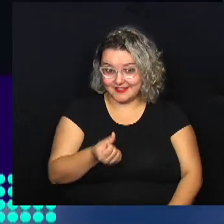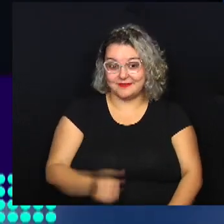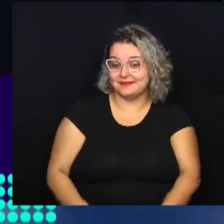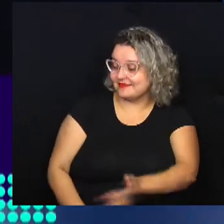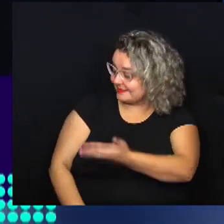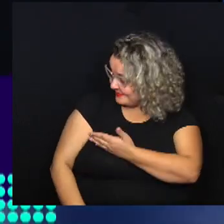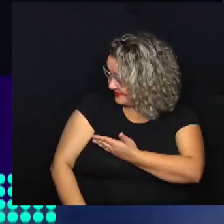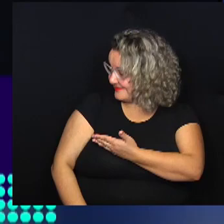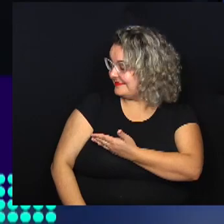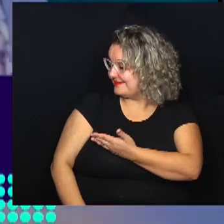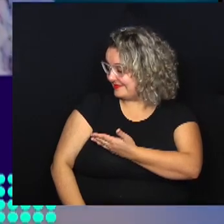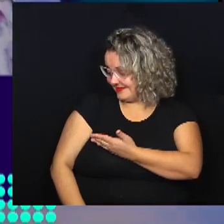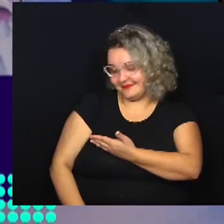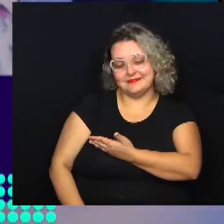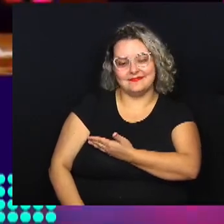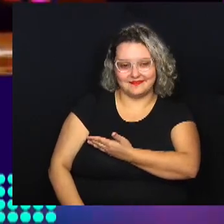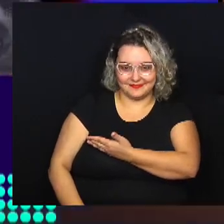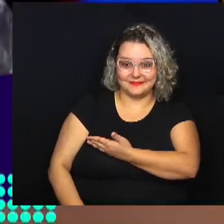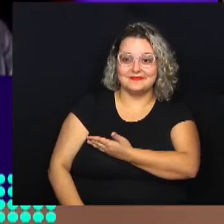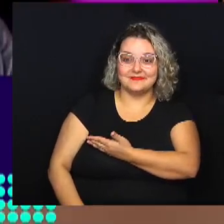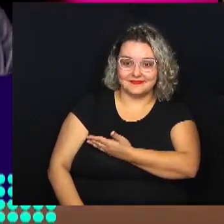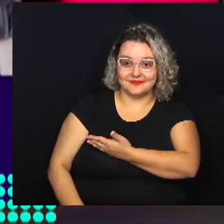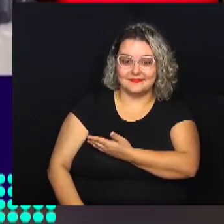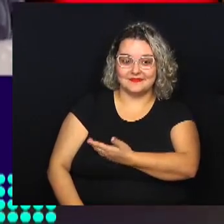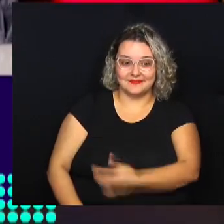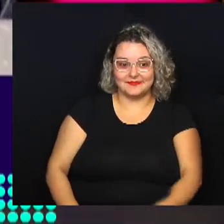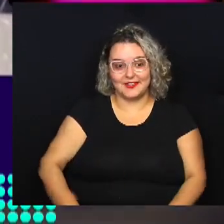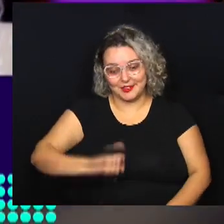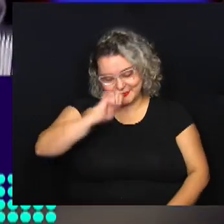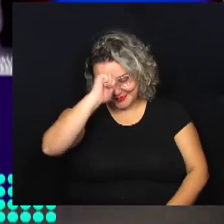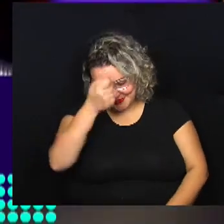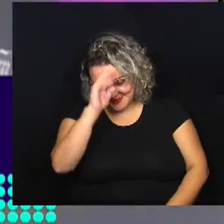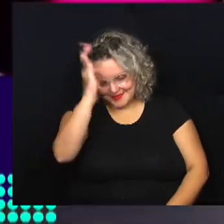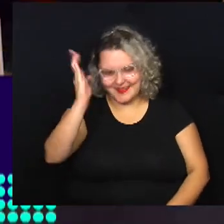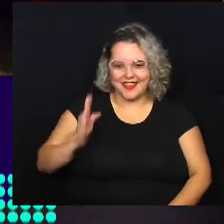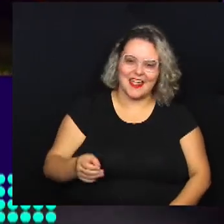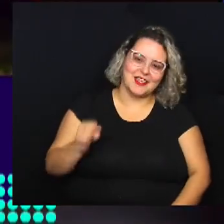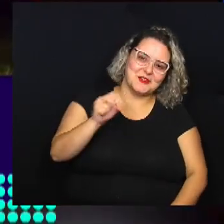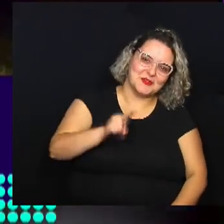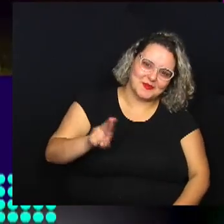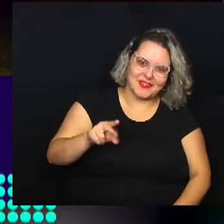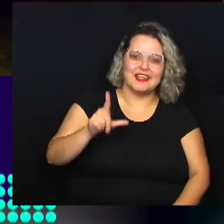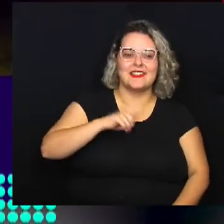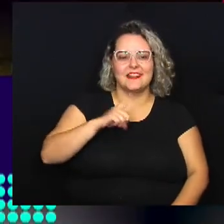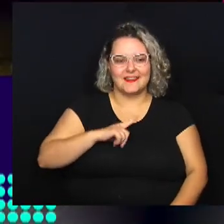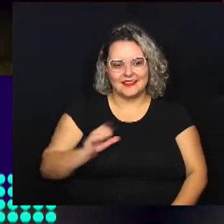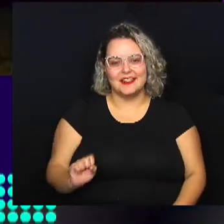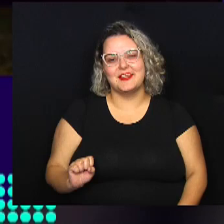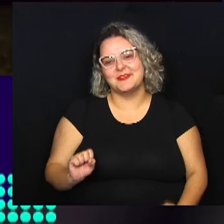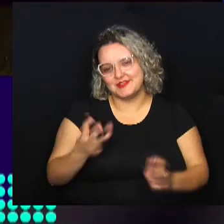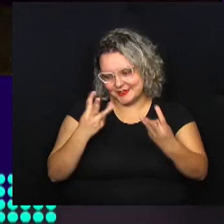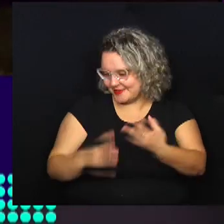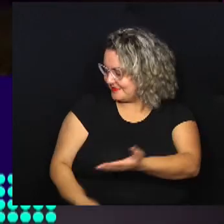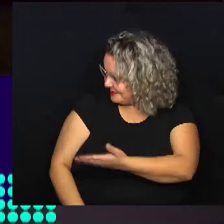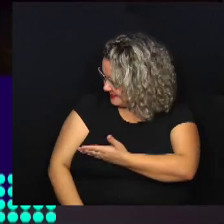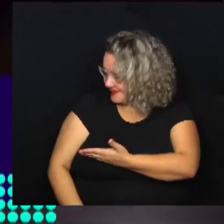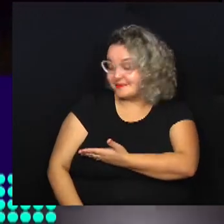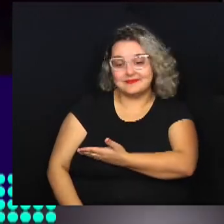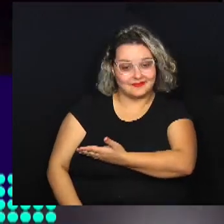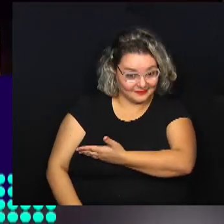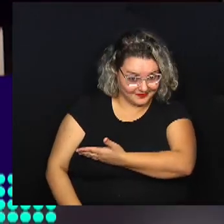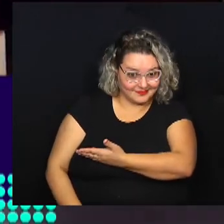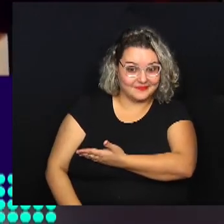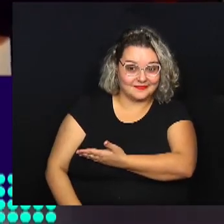Santa Margarida, tem Péricles. E no Chapéu Brasil, em Sumaré, tem o show do João Gomes, Tarcísio do